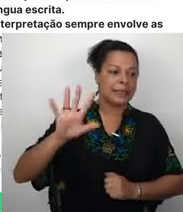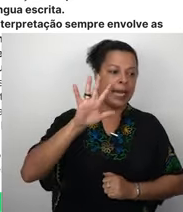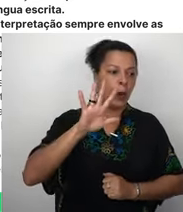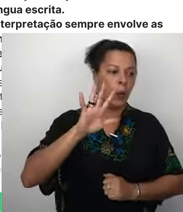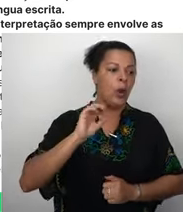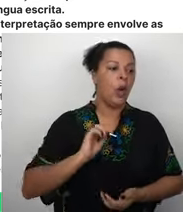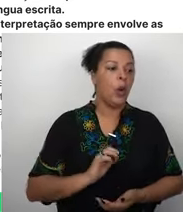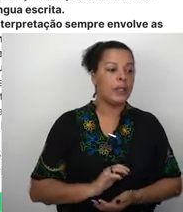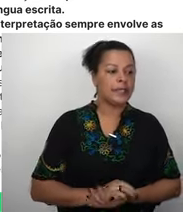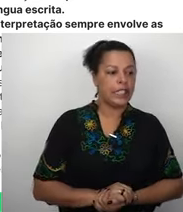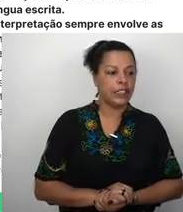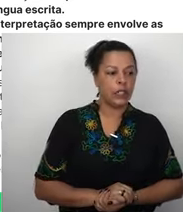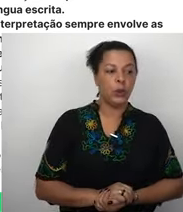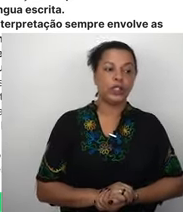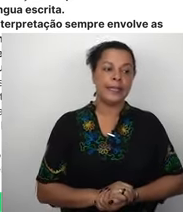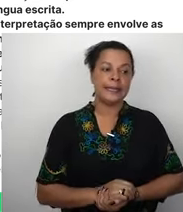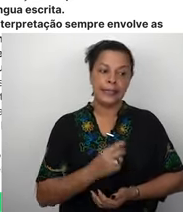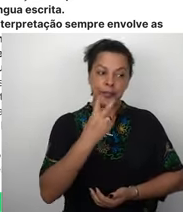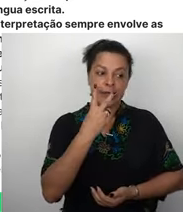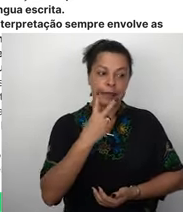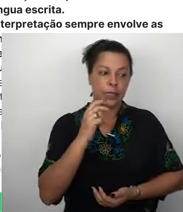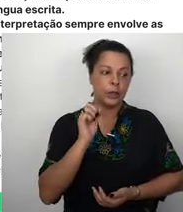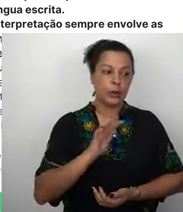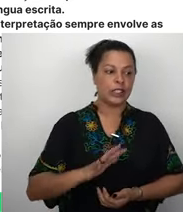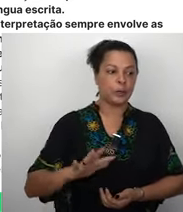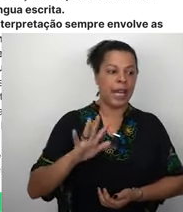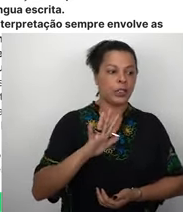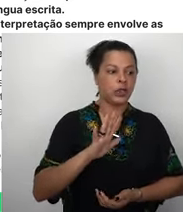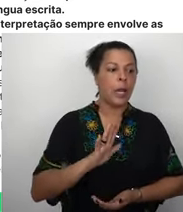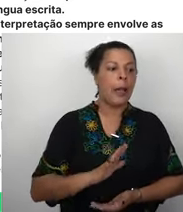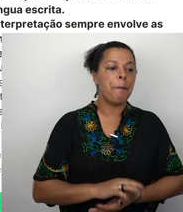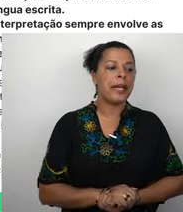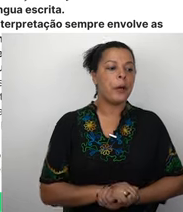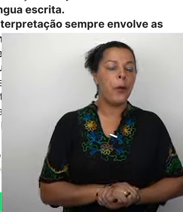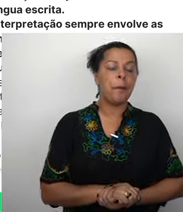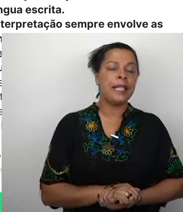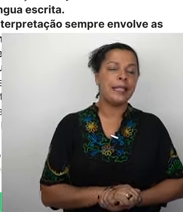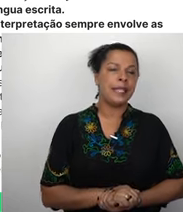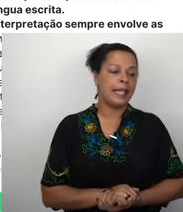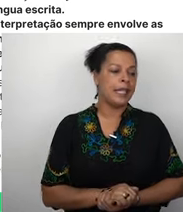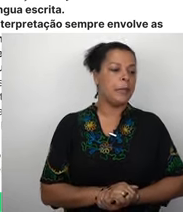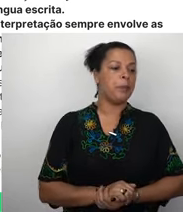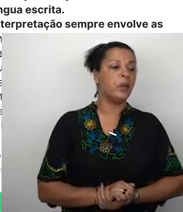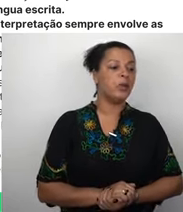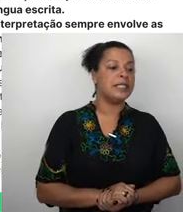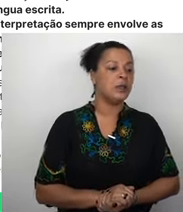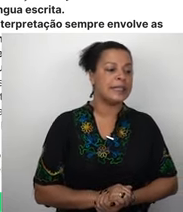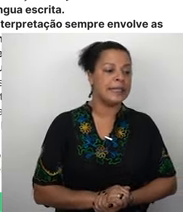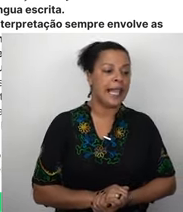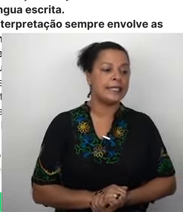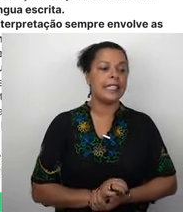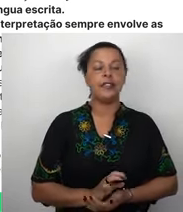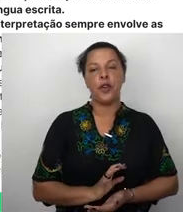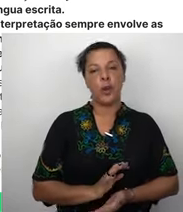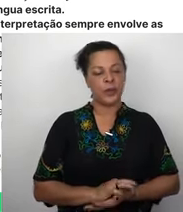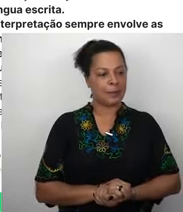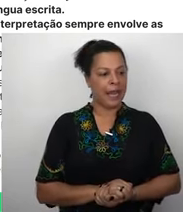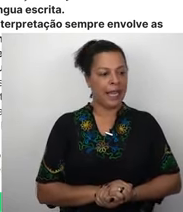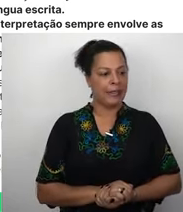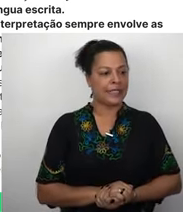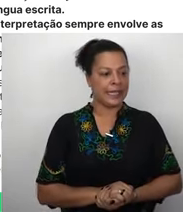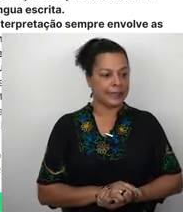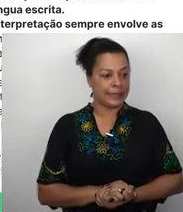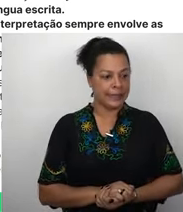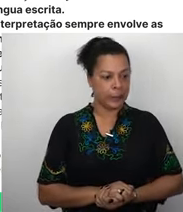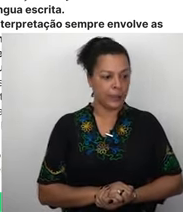e espacial, ou seja, utiliza a visão e o espaço para compreender e produzir os sinais que formam